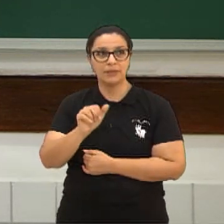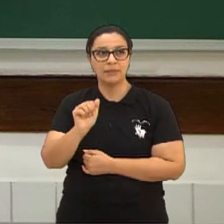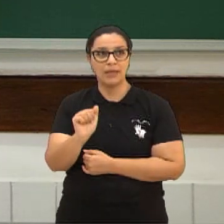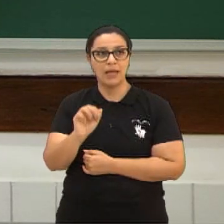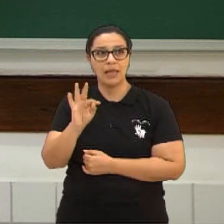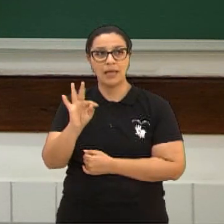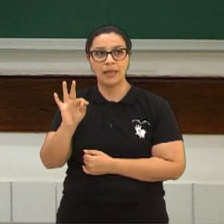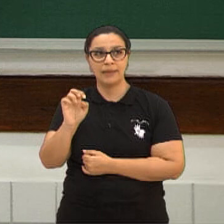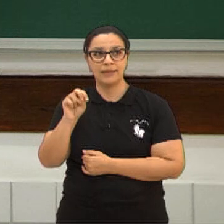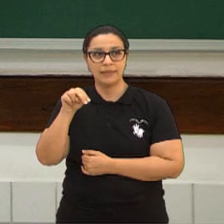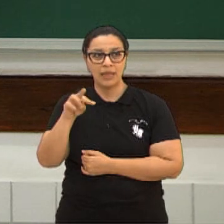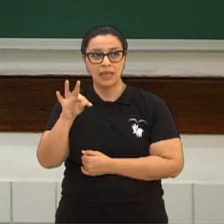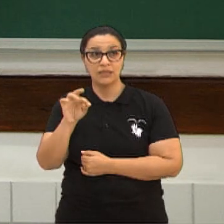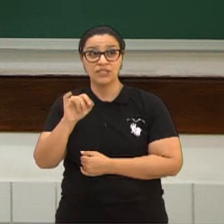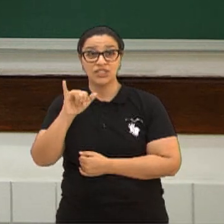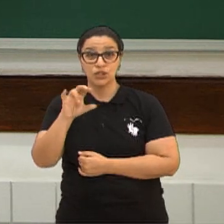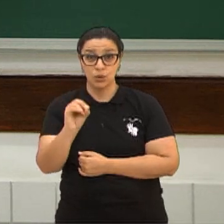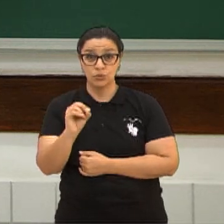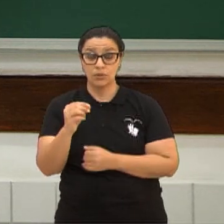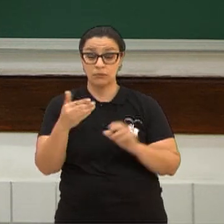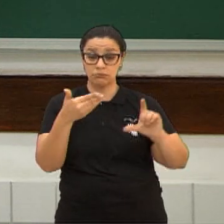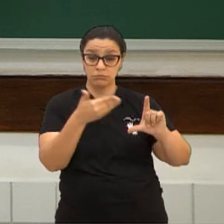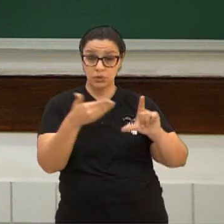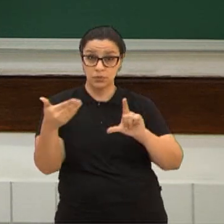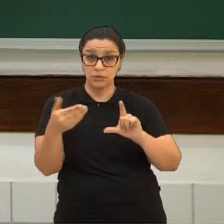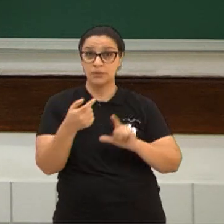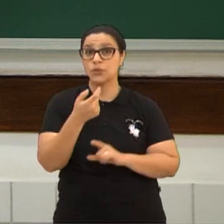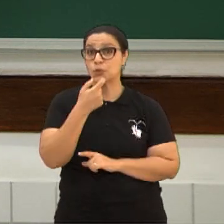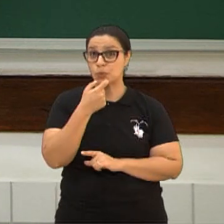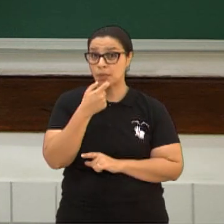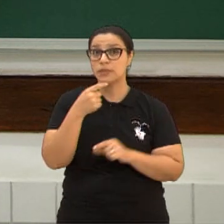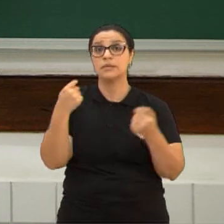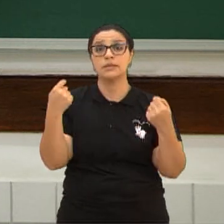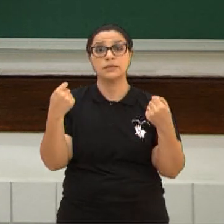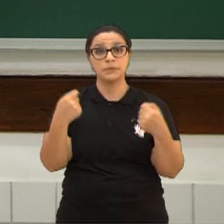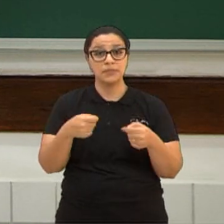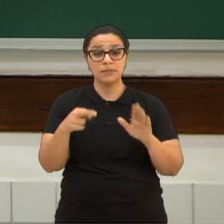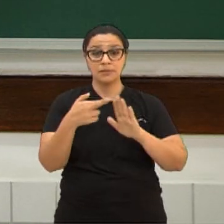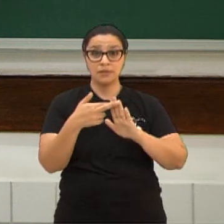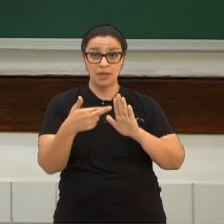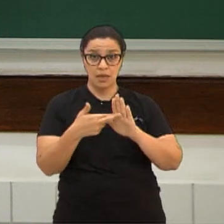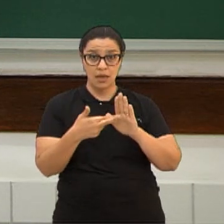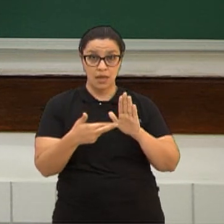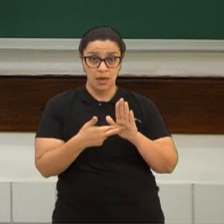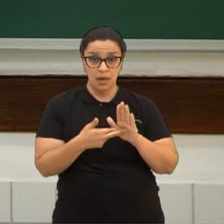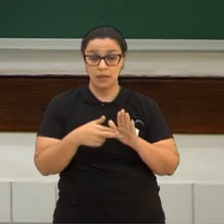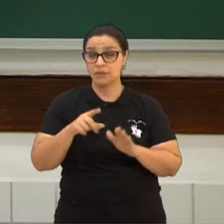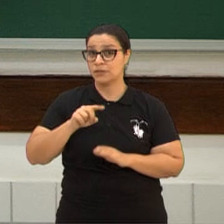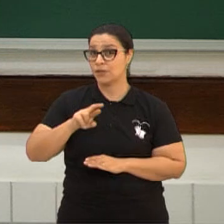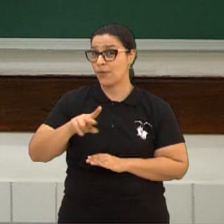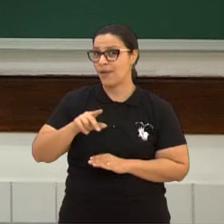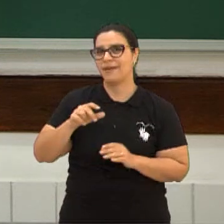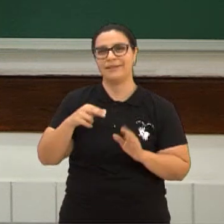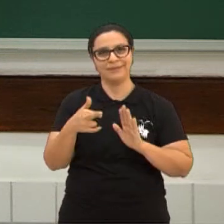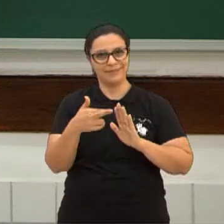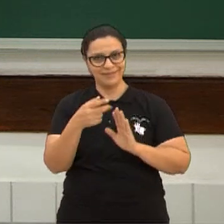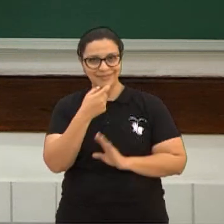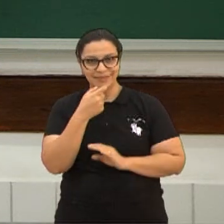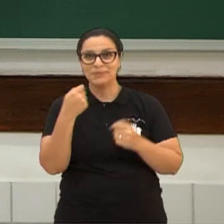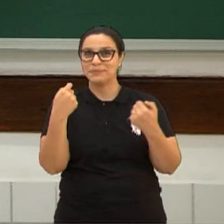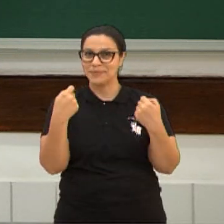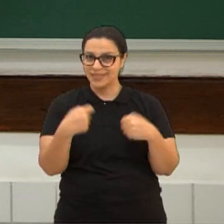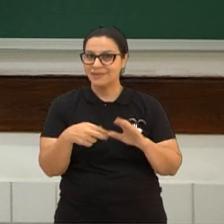attention. São duas telinhas que o inglês, se não tivesse regras, não seria o inglês,